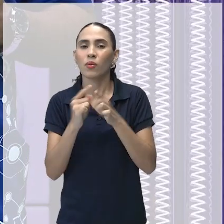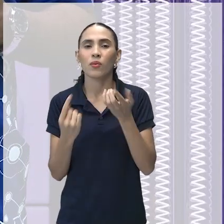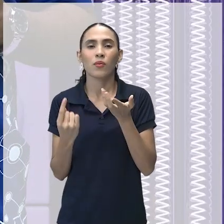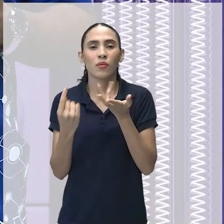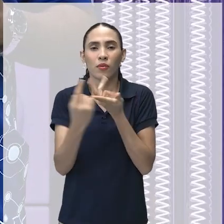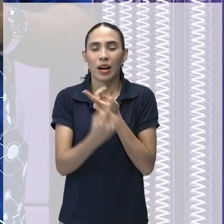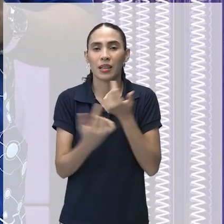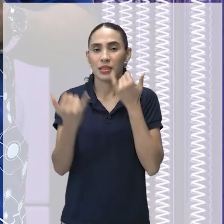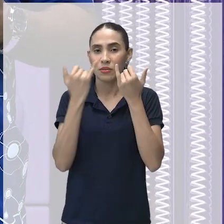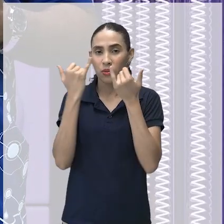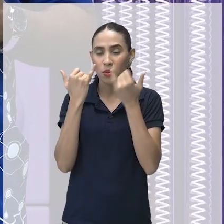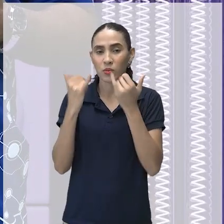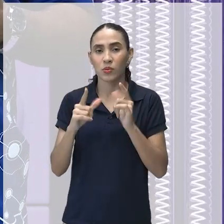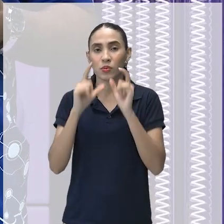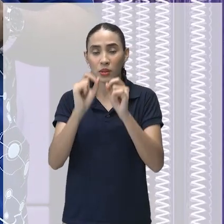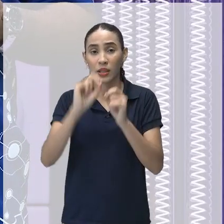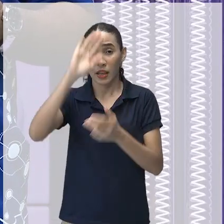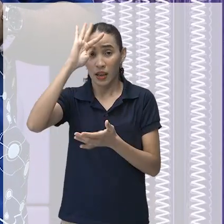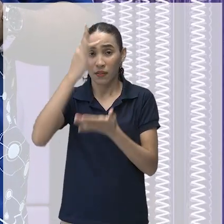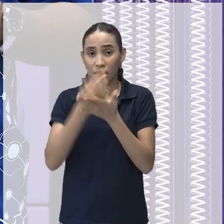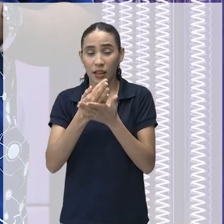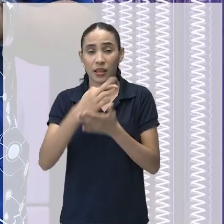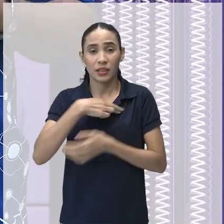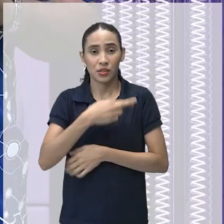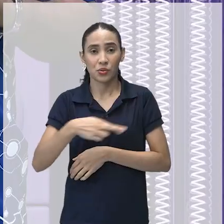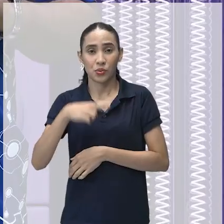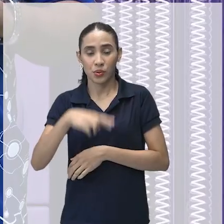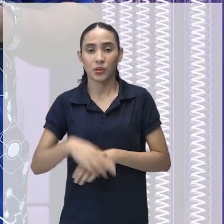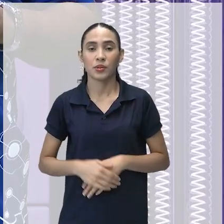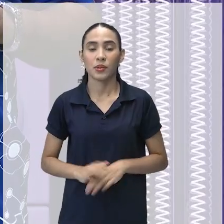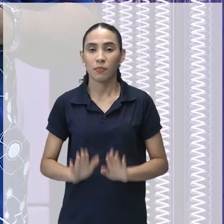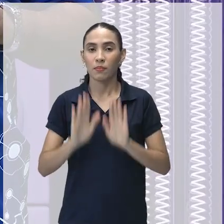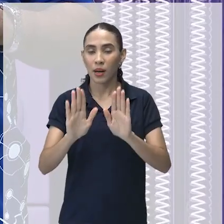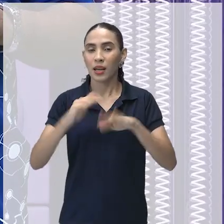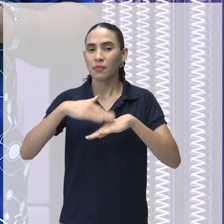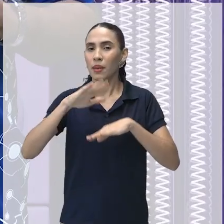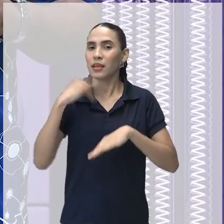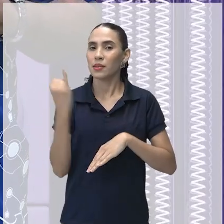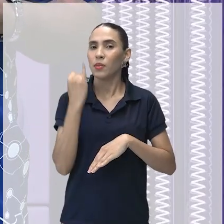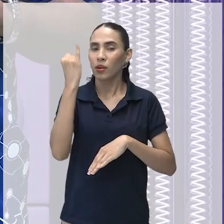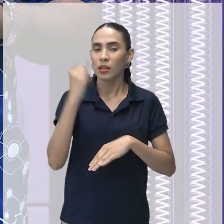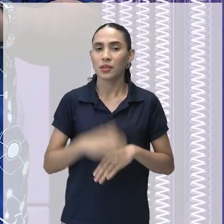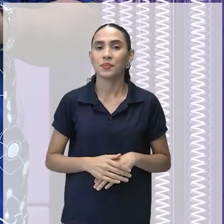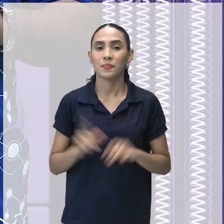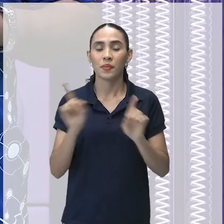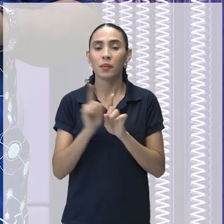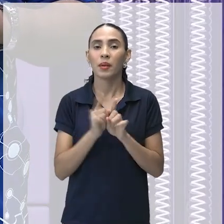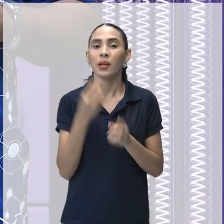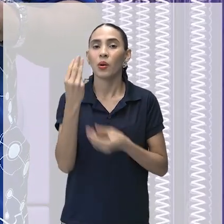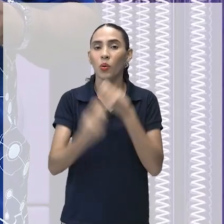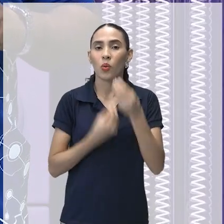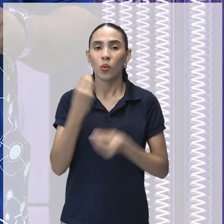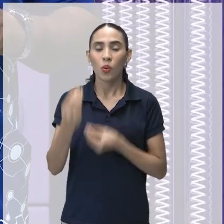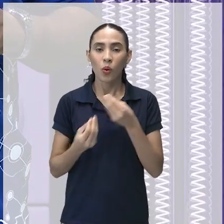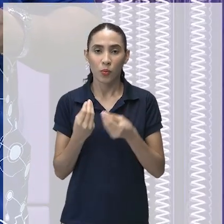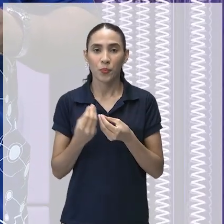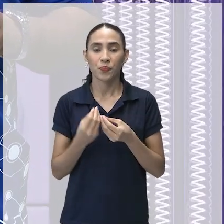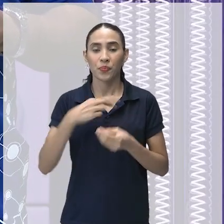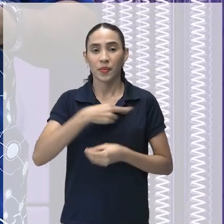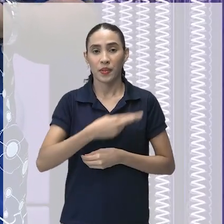de informações sobre a crença dessas religiões, mas o mais importante, sobre como